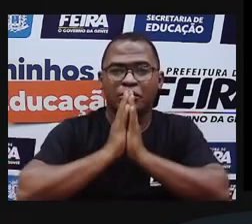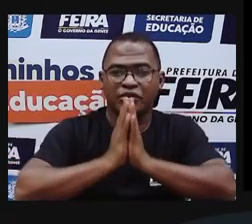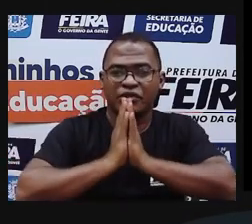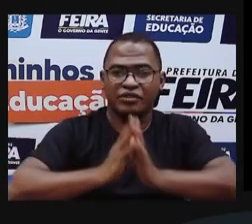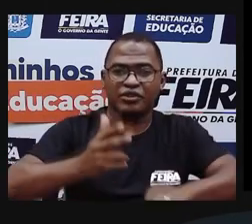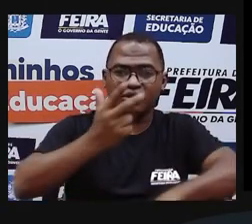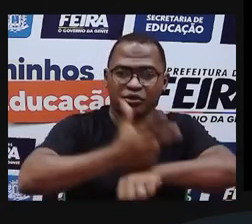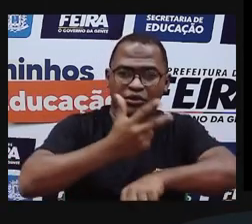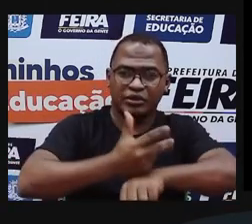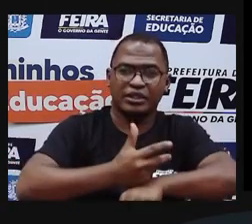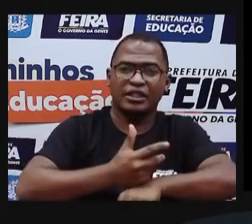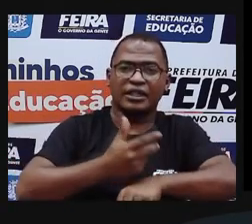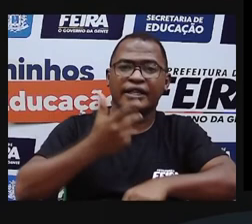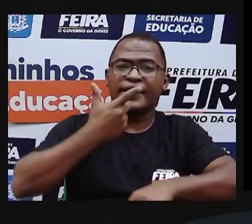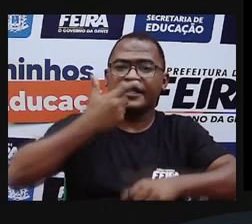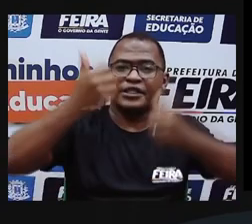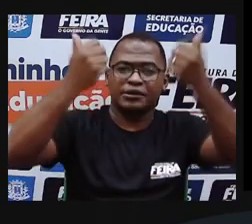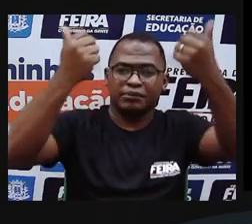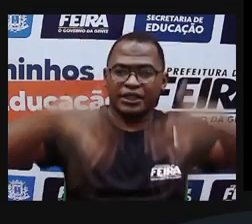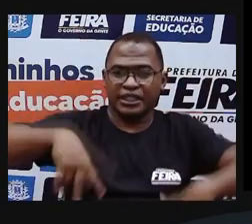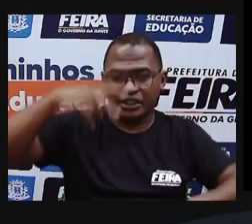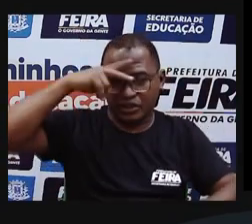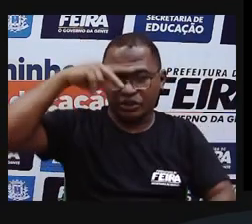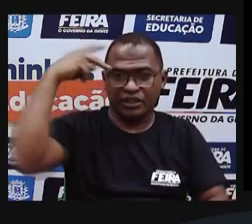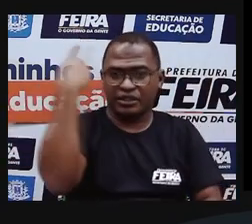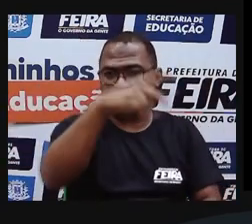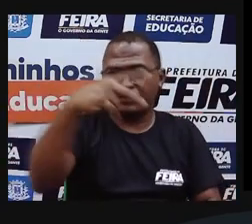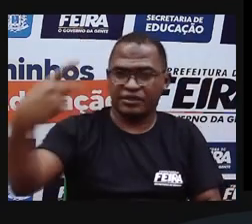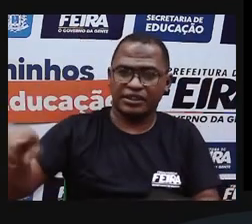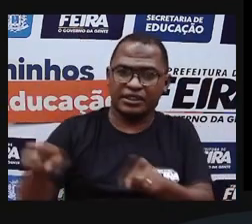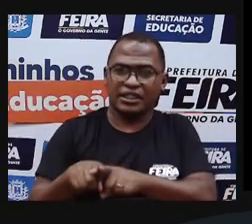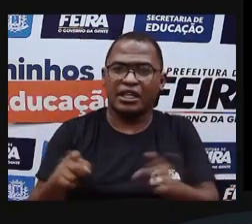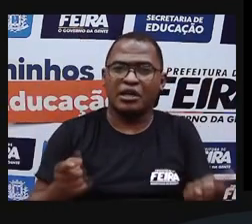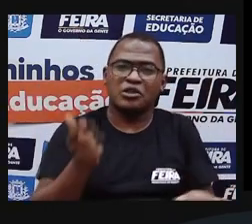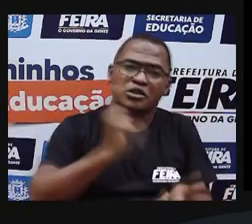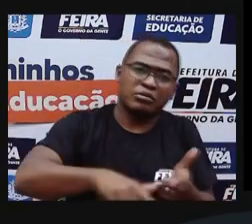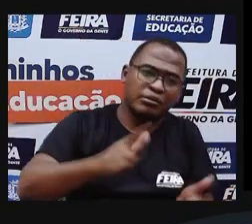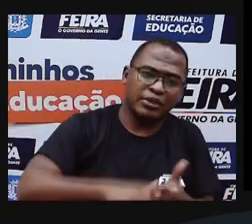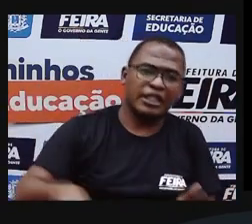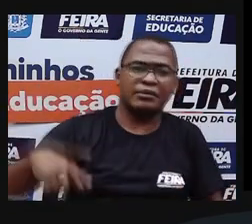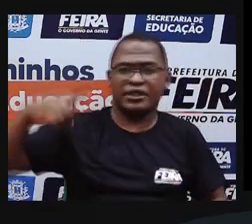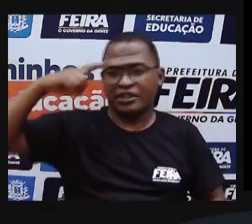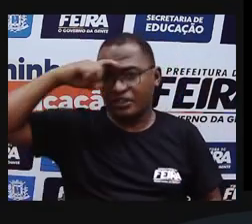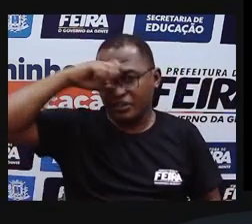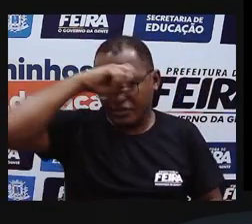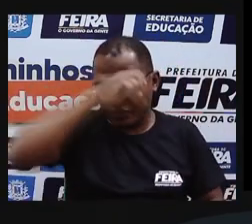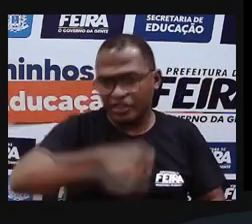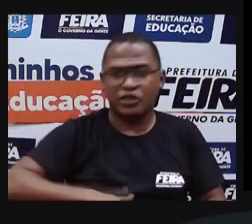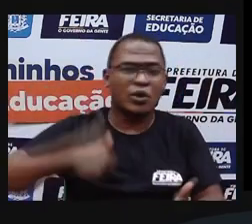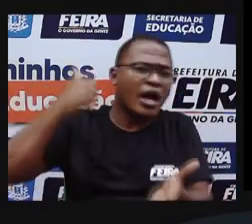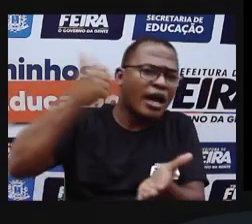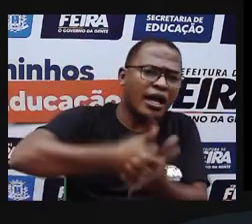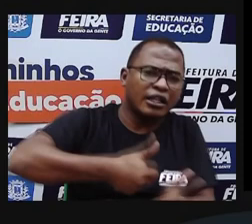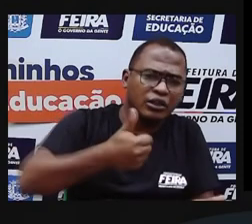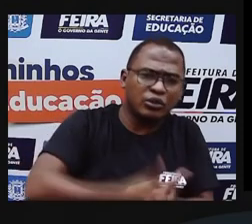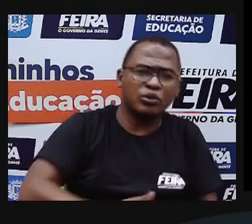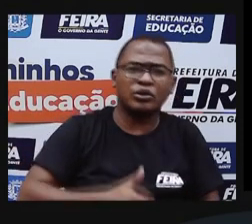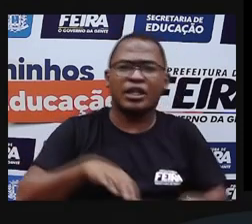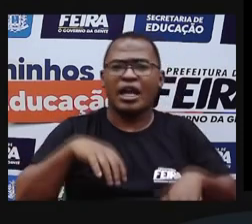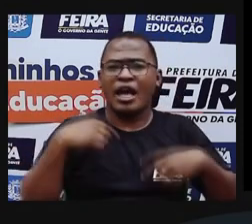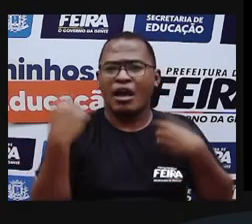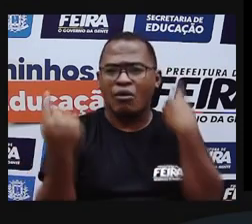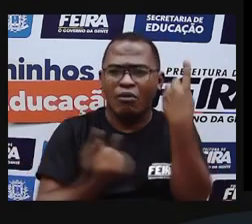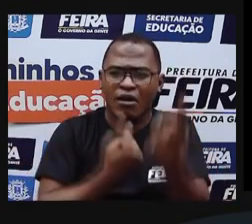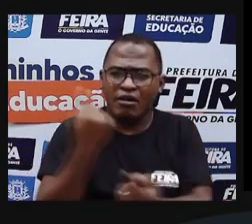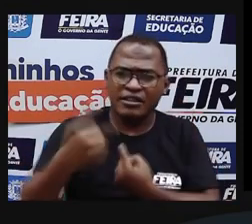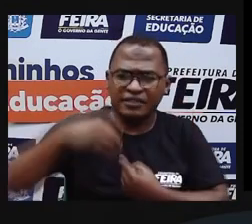um pouquinho da história de vocês, sabe? As dificuldades que já tiveram para enfrentar, que enfrentar para estudar, as conquistas